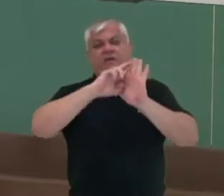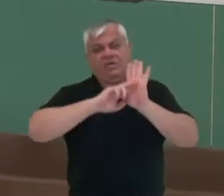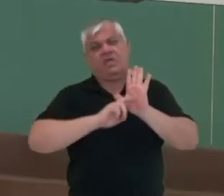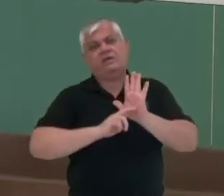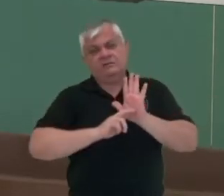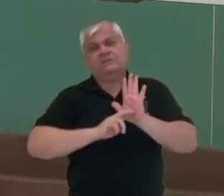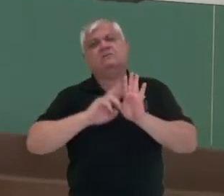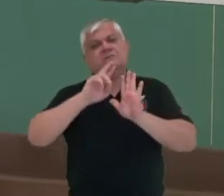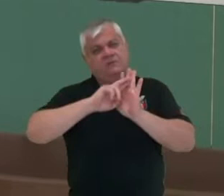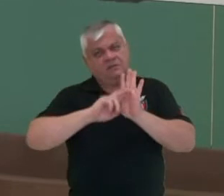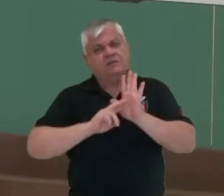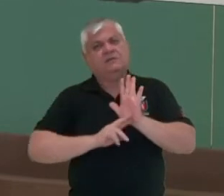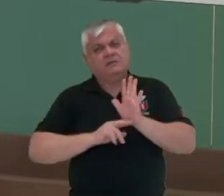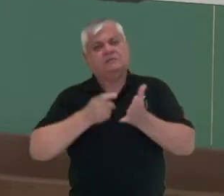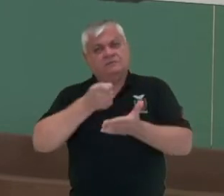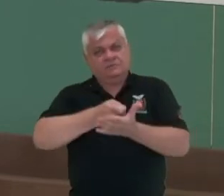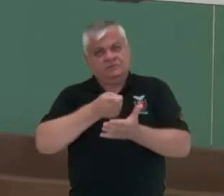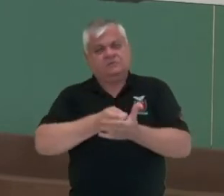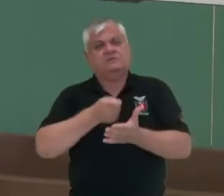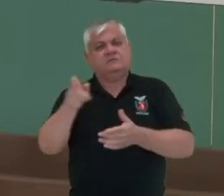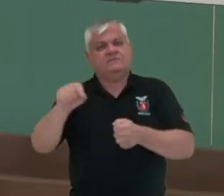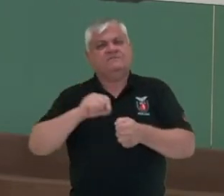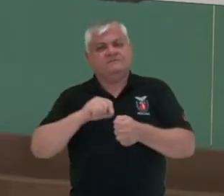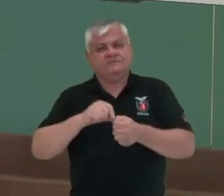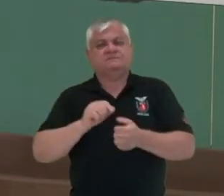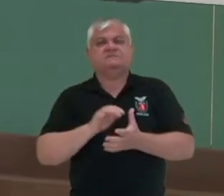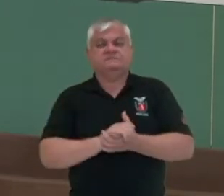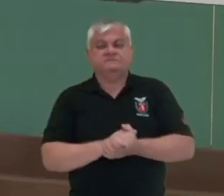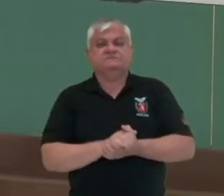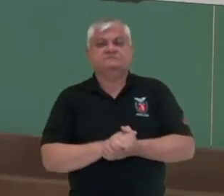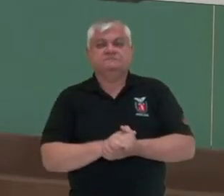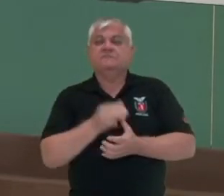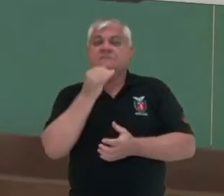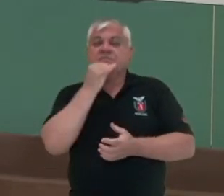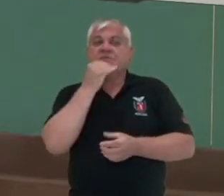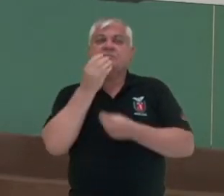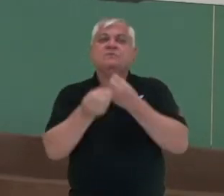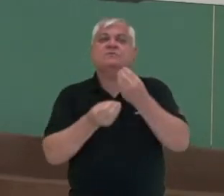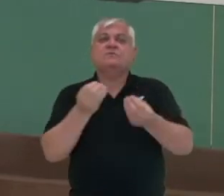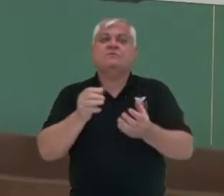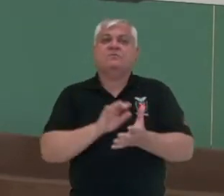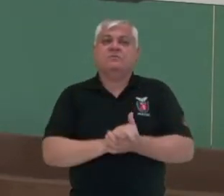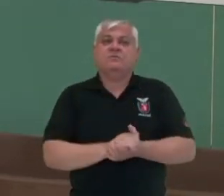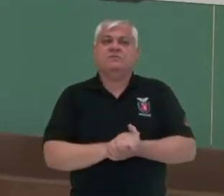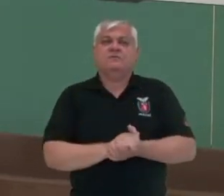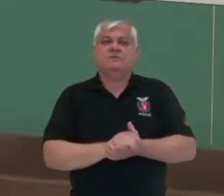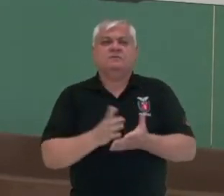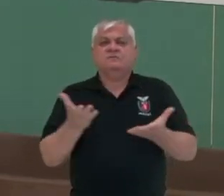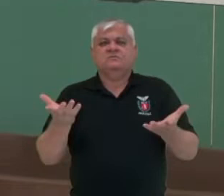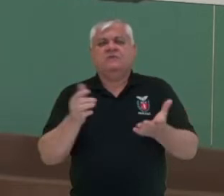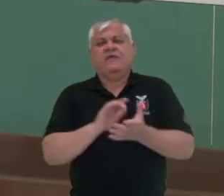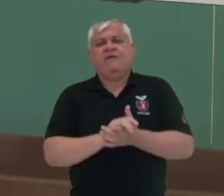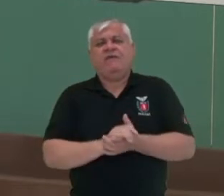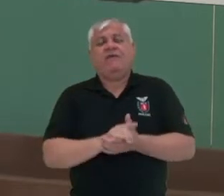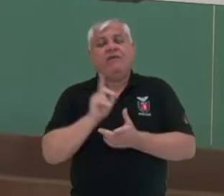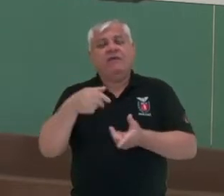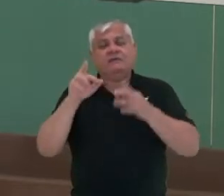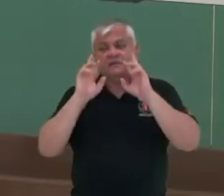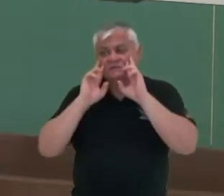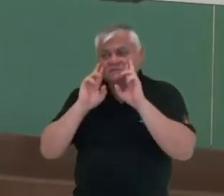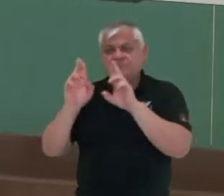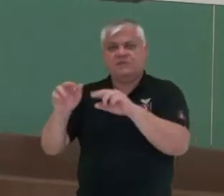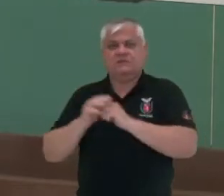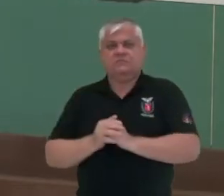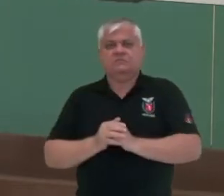um clichê, né, da esgrima. Então eles têm que fazer, tá? Então essa saudação é uma forma de, não podemos nem chamar de clichê, é uma forma de respeito